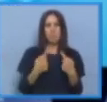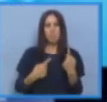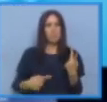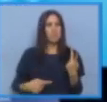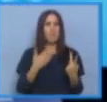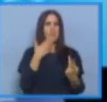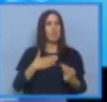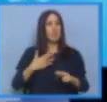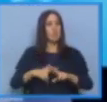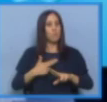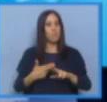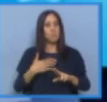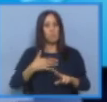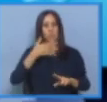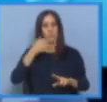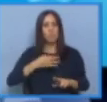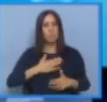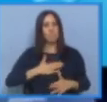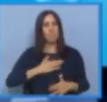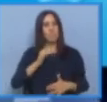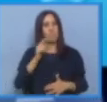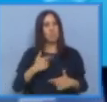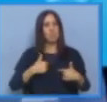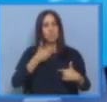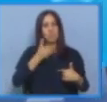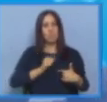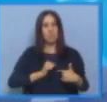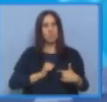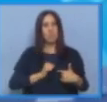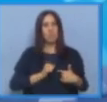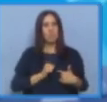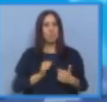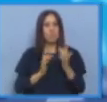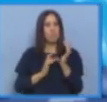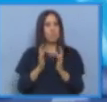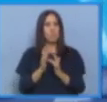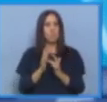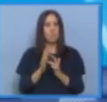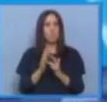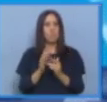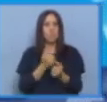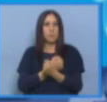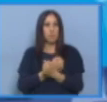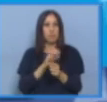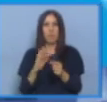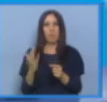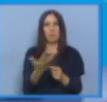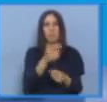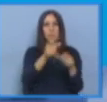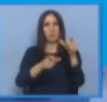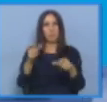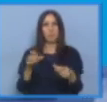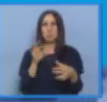vai reforçar as minhas convicções e a minha própria fé e a minha própria experiência deste Cristo, que também abraçou um leque de gente e de pessoas que não